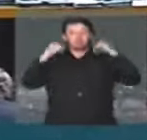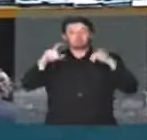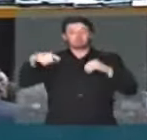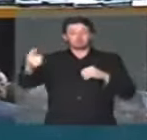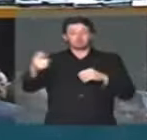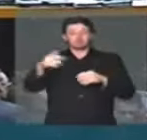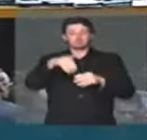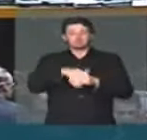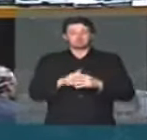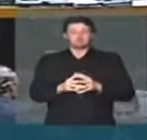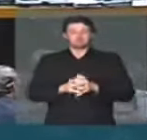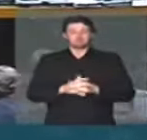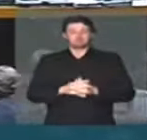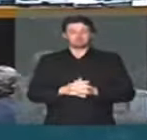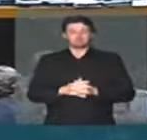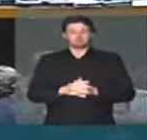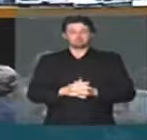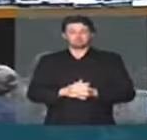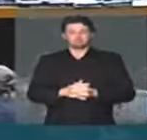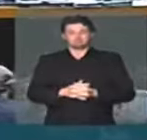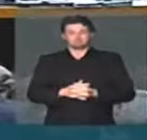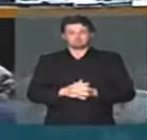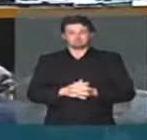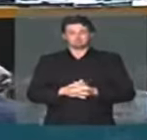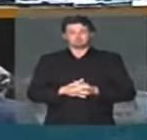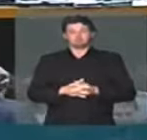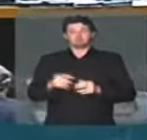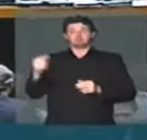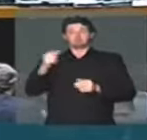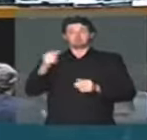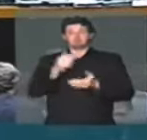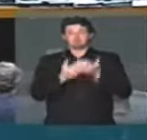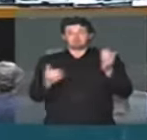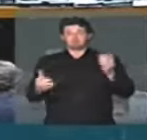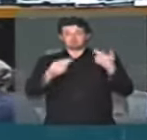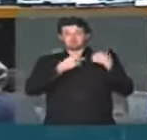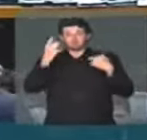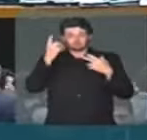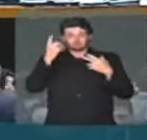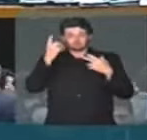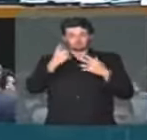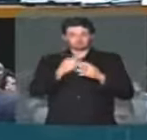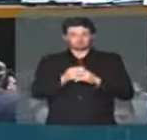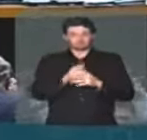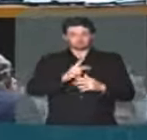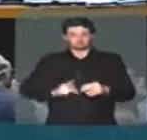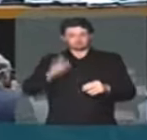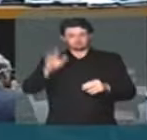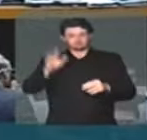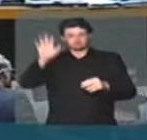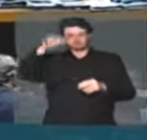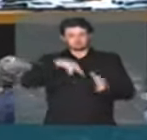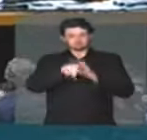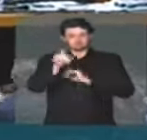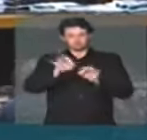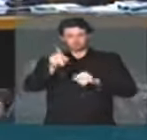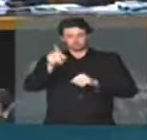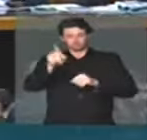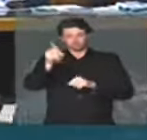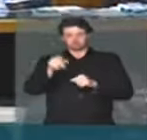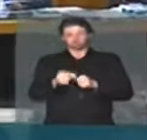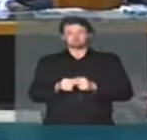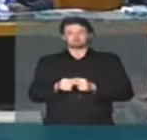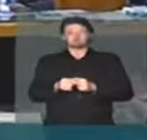Próximo item... Senhor presidente. Exceção de perda de mandato, artigo 13, emenda aglutinativa número 29. Pois não, deputado. Posso fazer uma questão de ordem? Pois